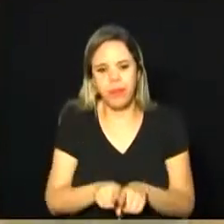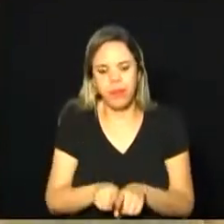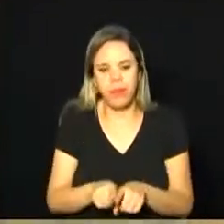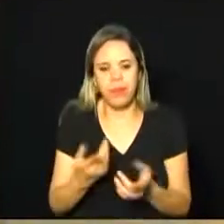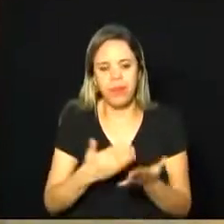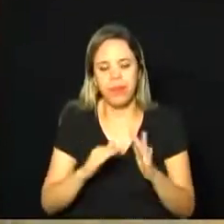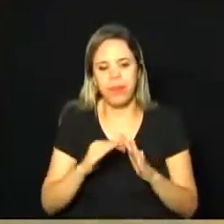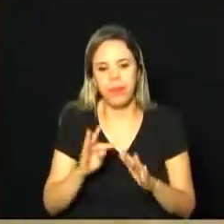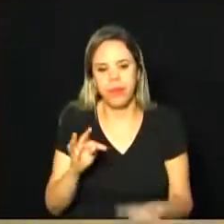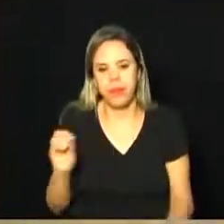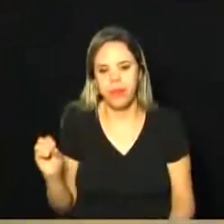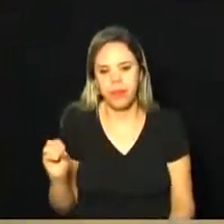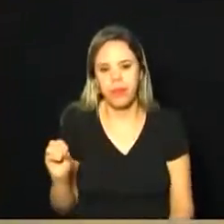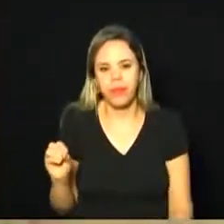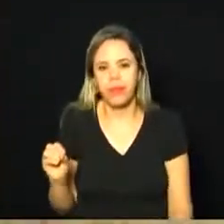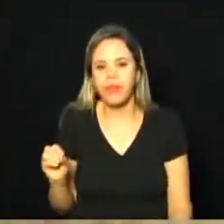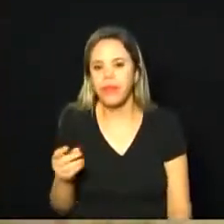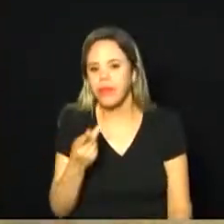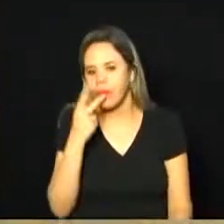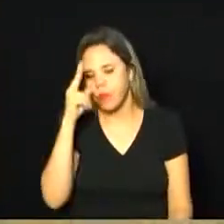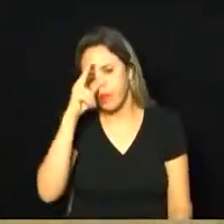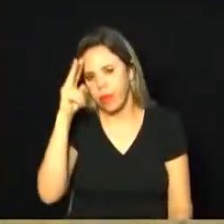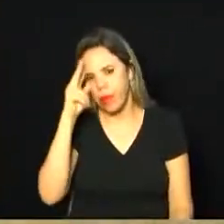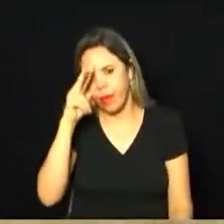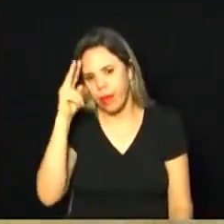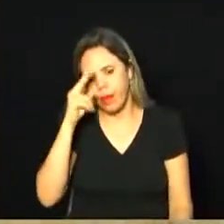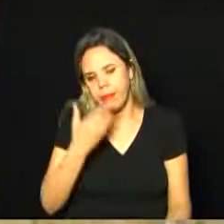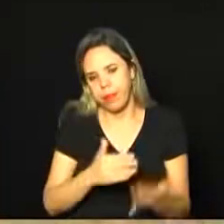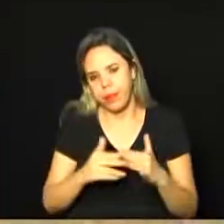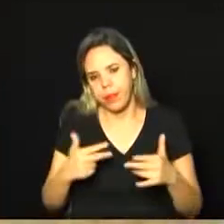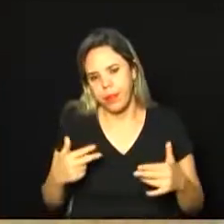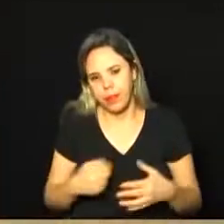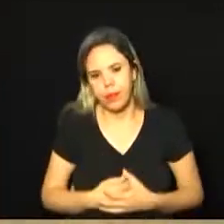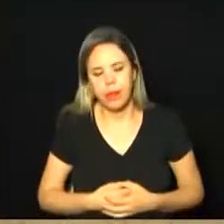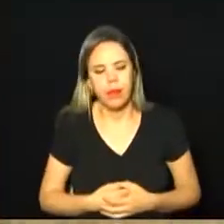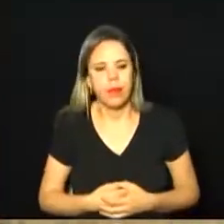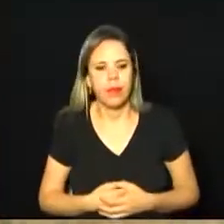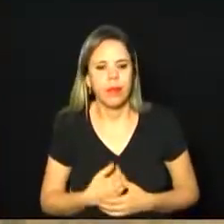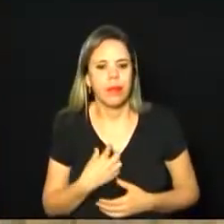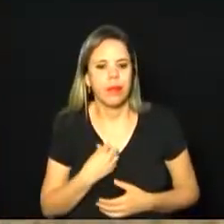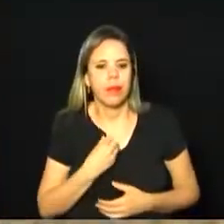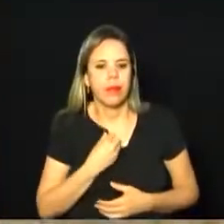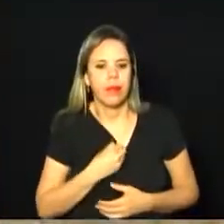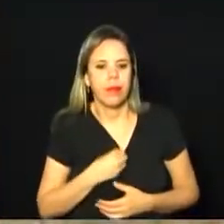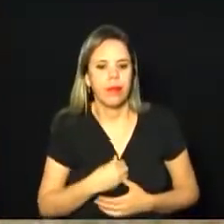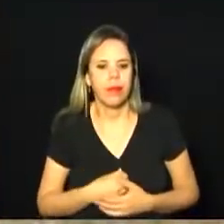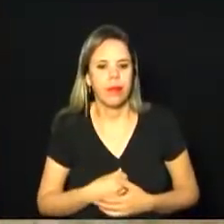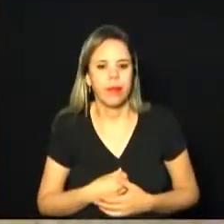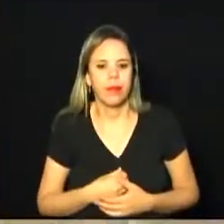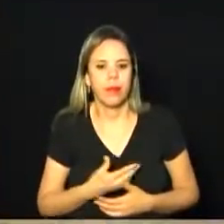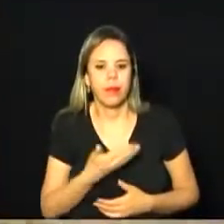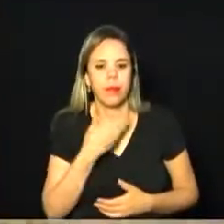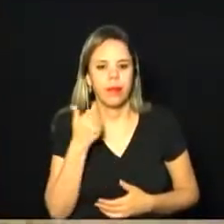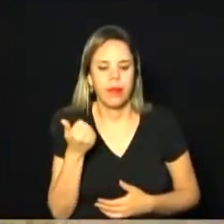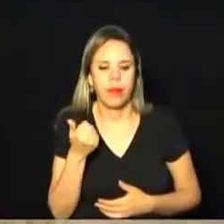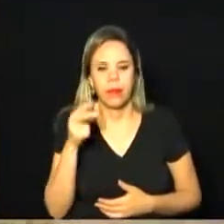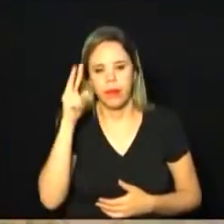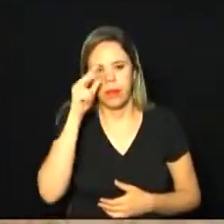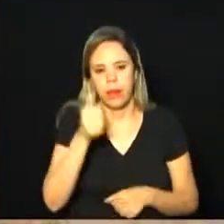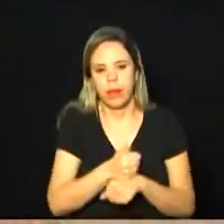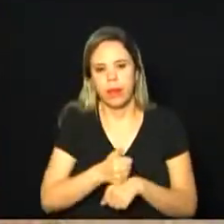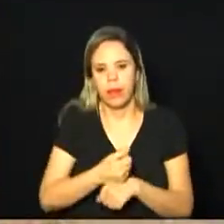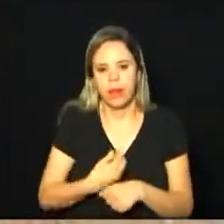escola Bento Quirino vamos falar de história vamos falar de colégio vamos falar de vir Estanislau com ninguém melhor do que um Historiador